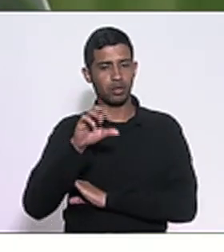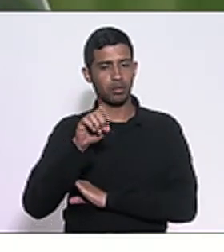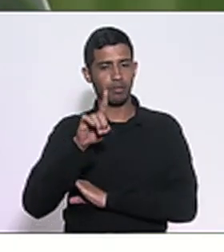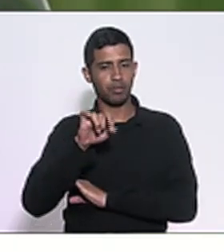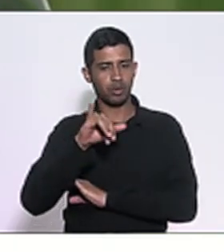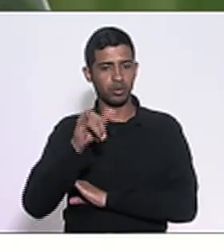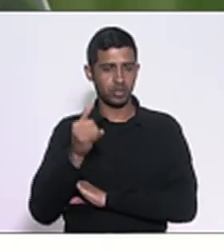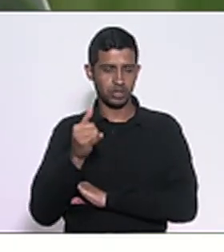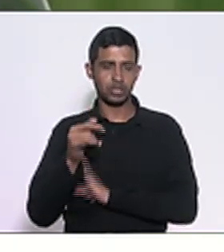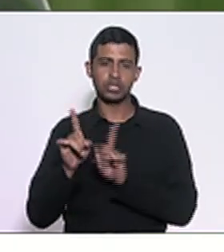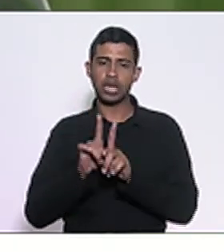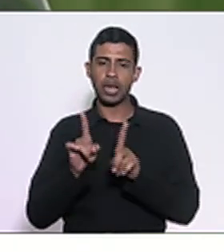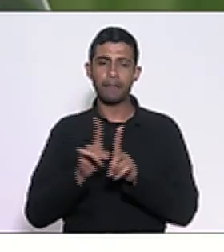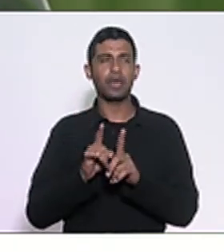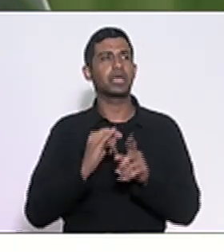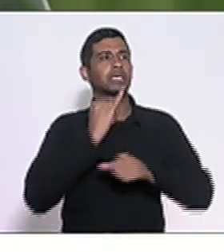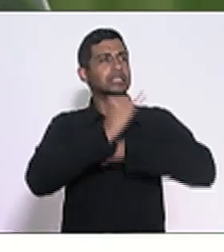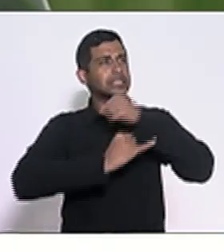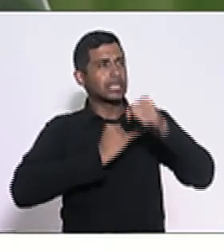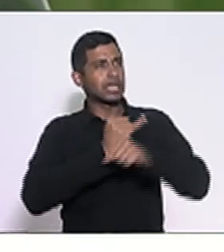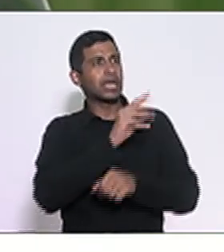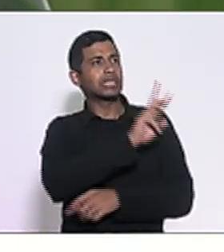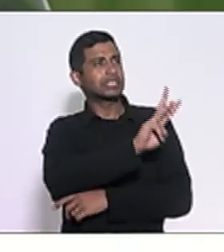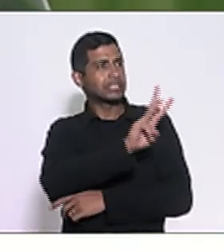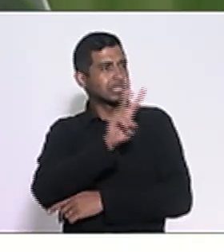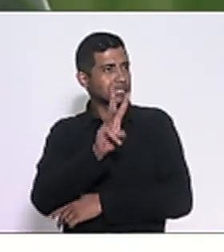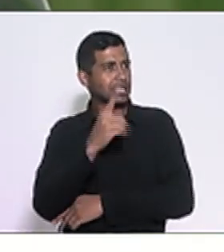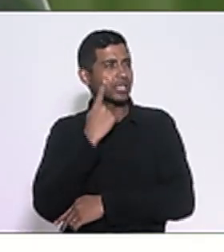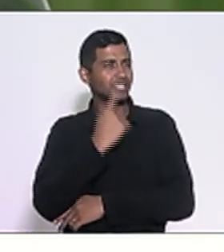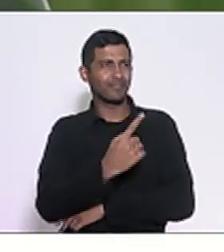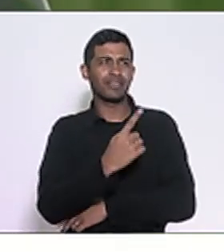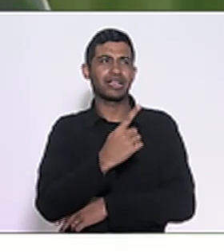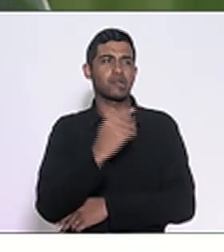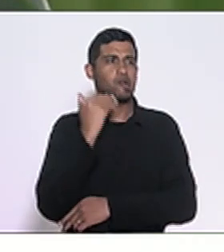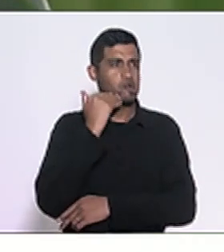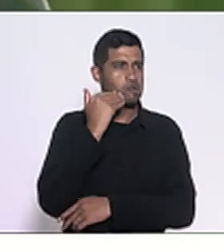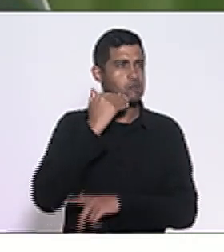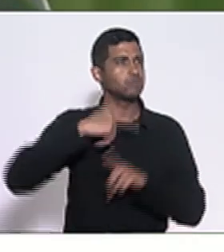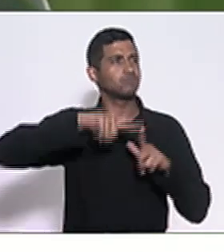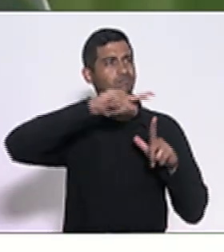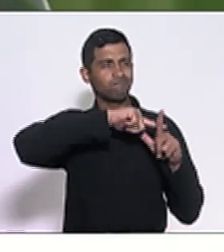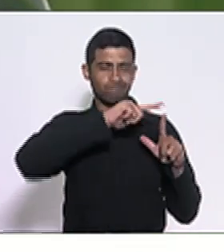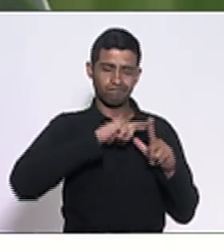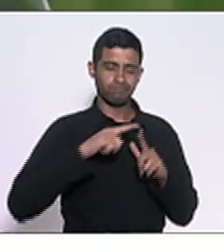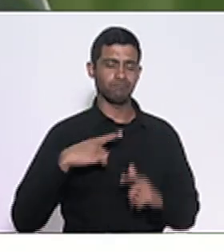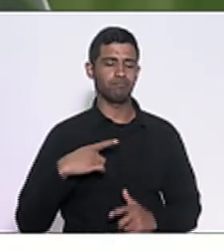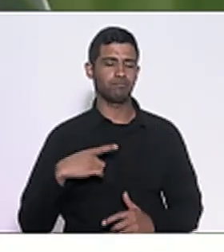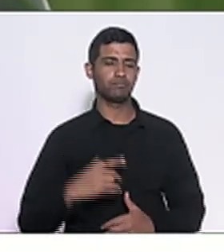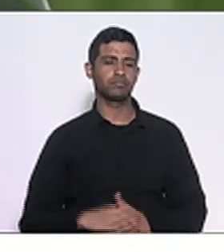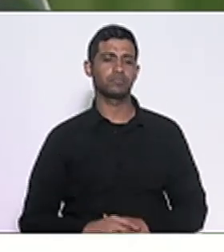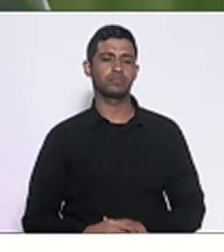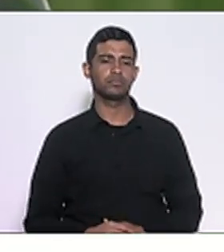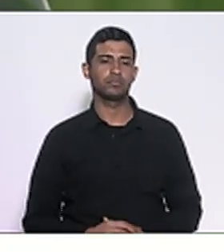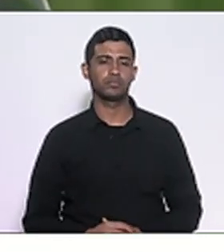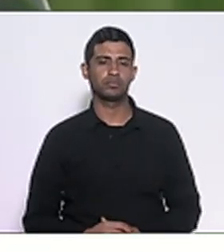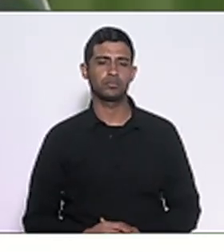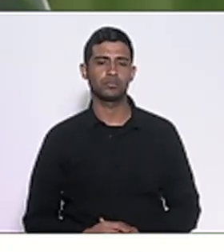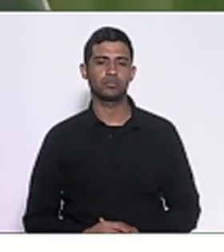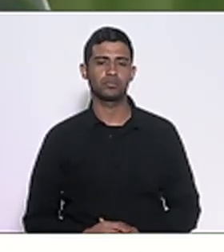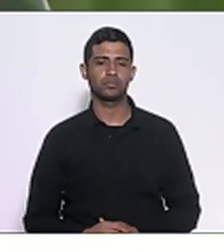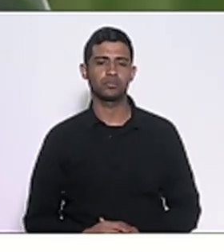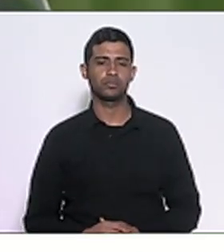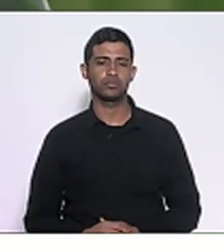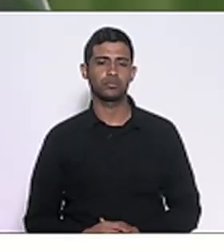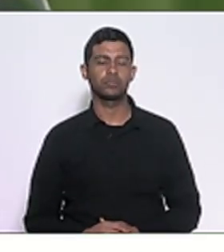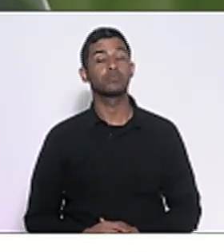estrutura de portal das secretarias, também isso era algo que está muito fragmentado, né? Então, são